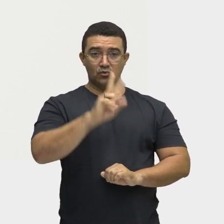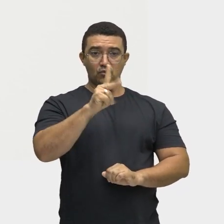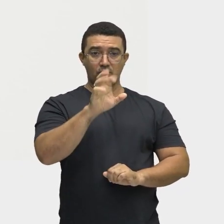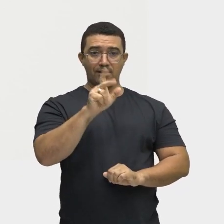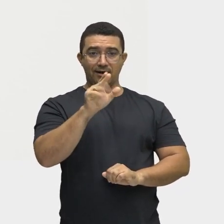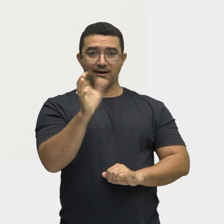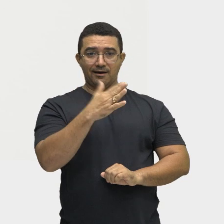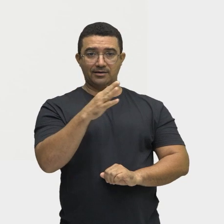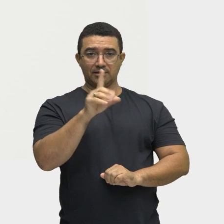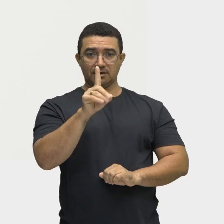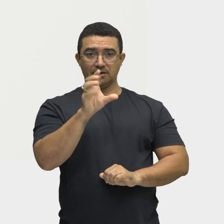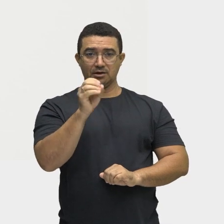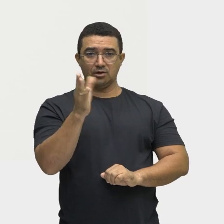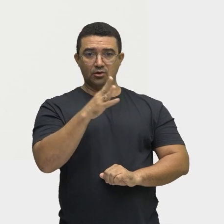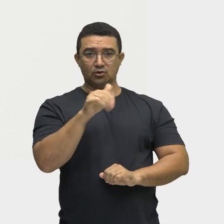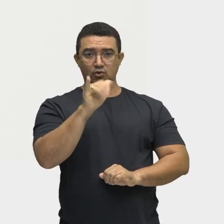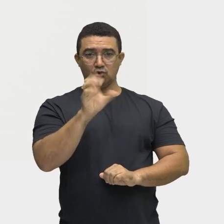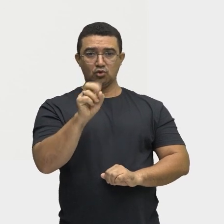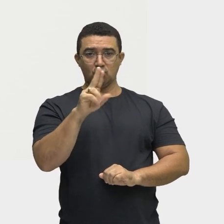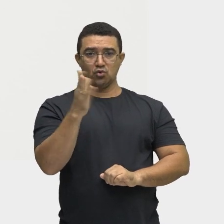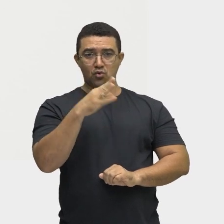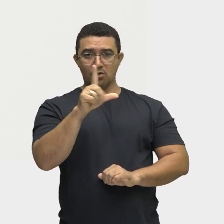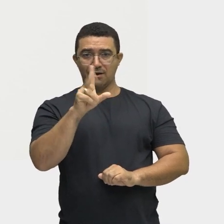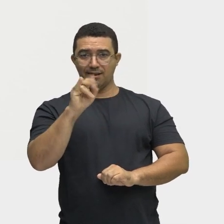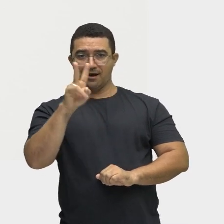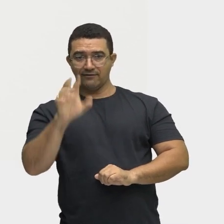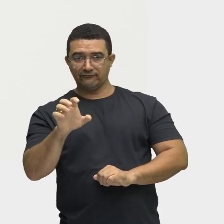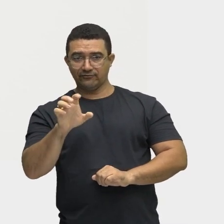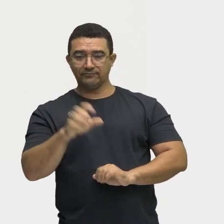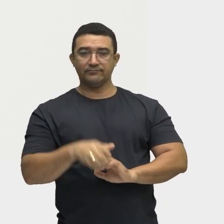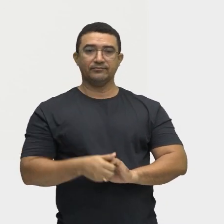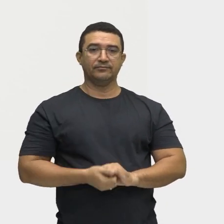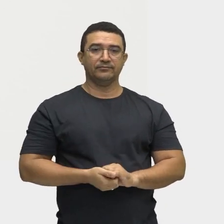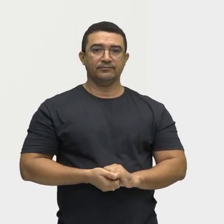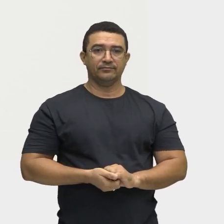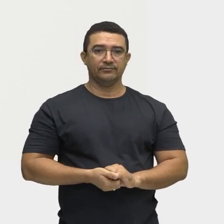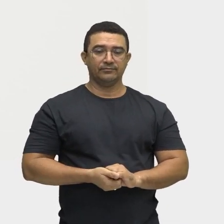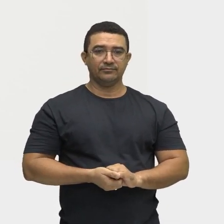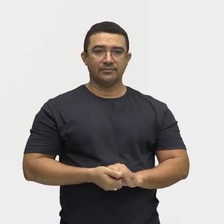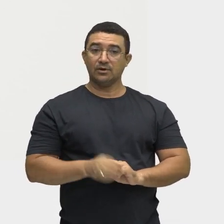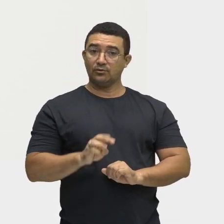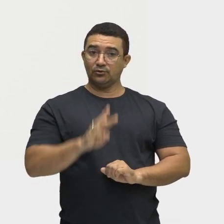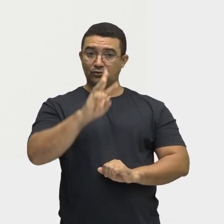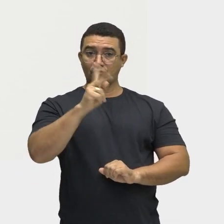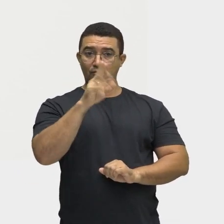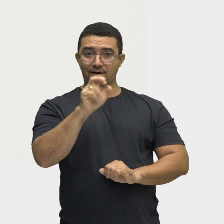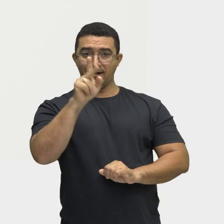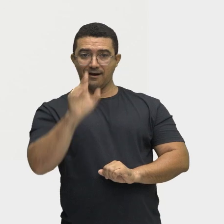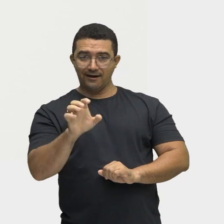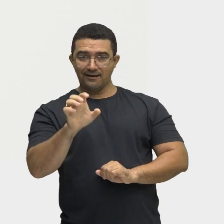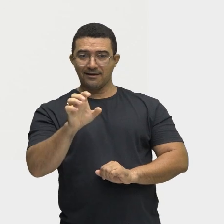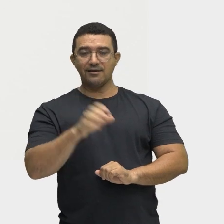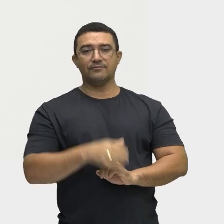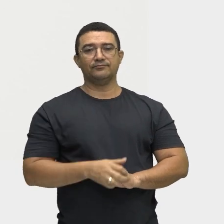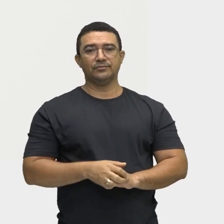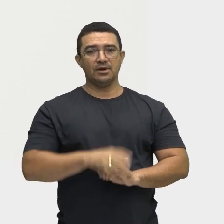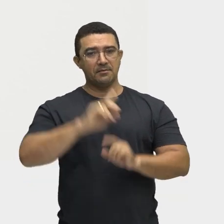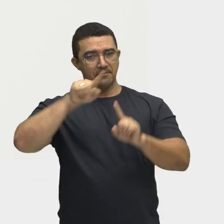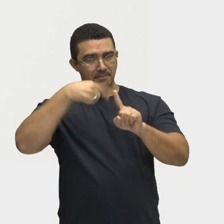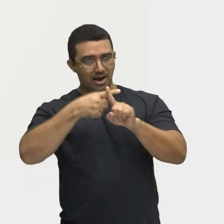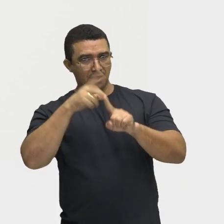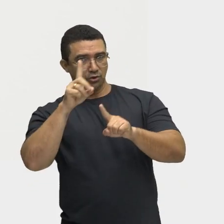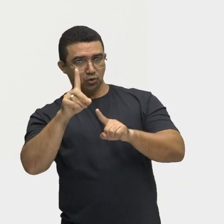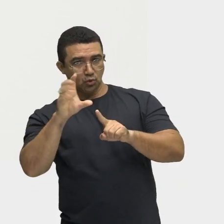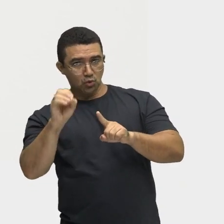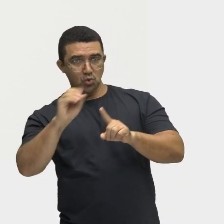Em seguida, ela fez uma pergunta novamente com where. Aí nós temos o double weight word, seguido do